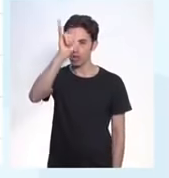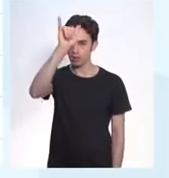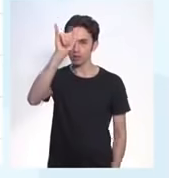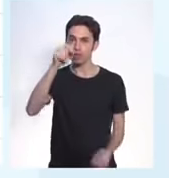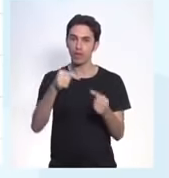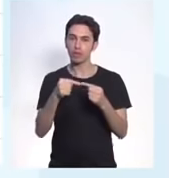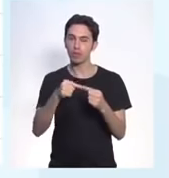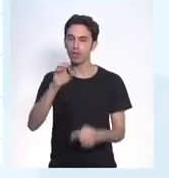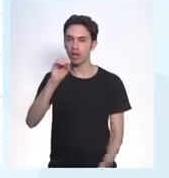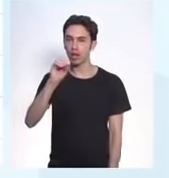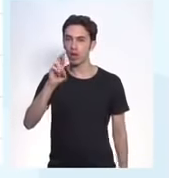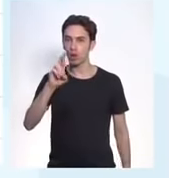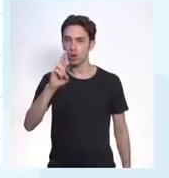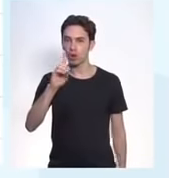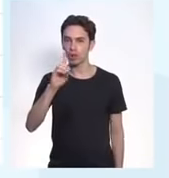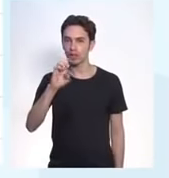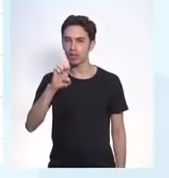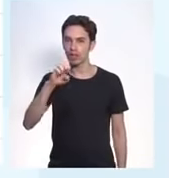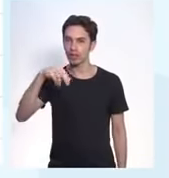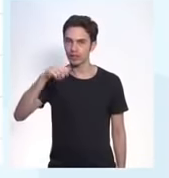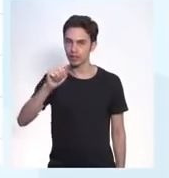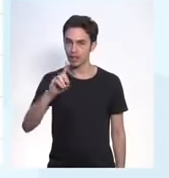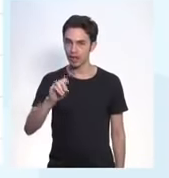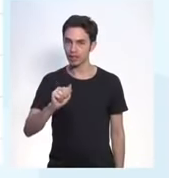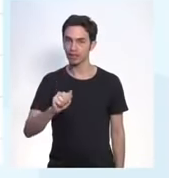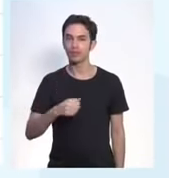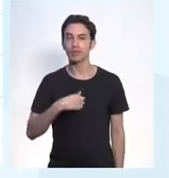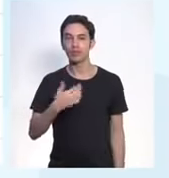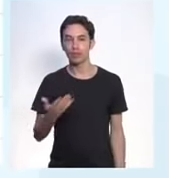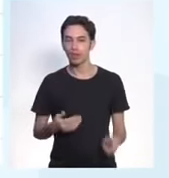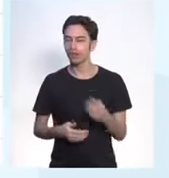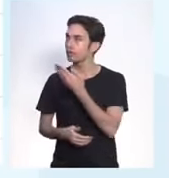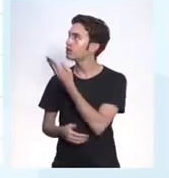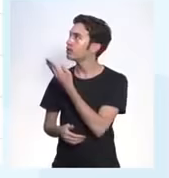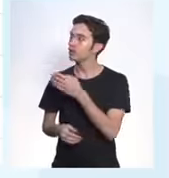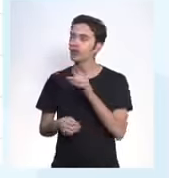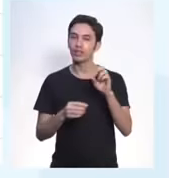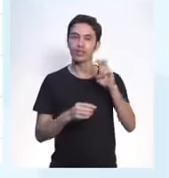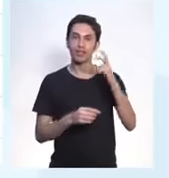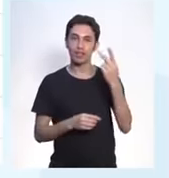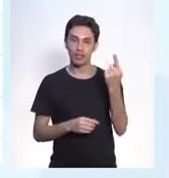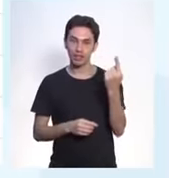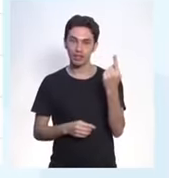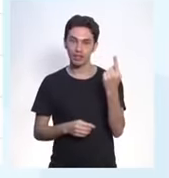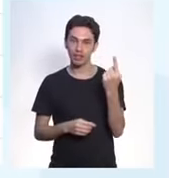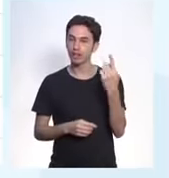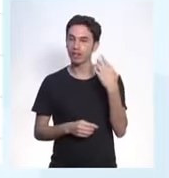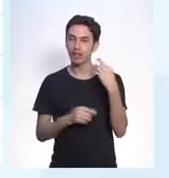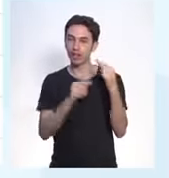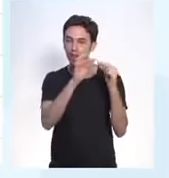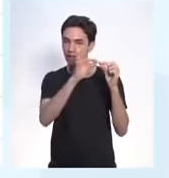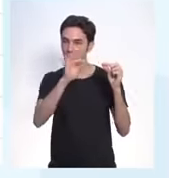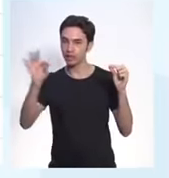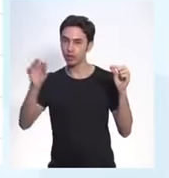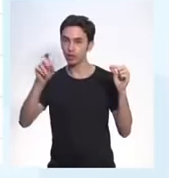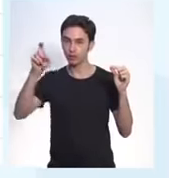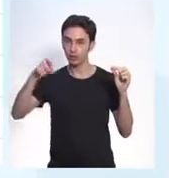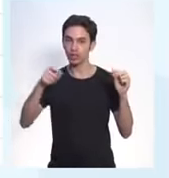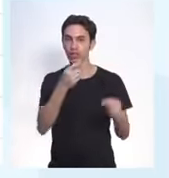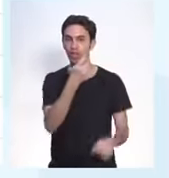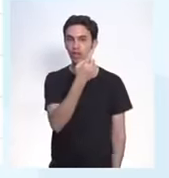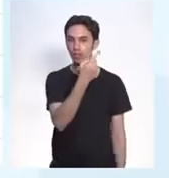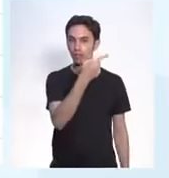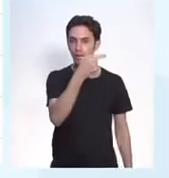minha ordenada então caso aí ó três negativos e cinco negativa ao ponto a que eu posso encontrar beleza